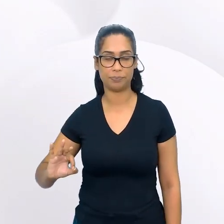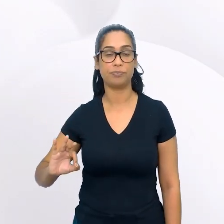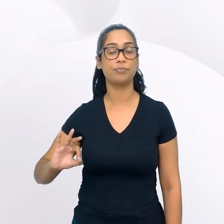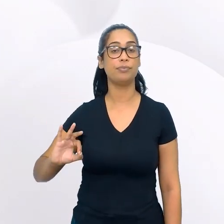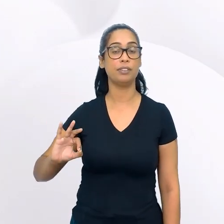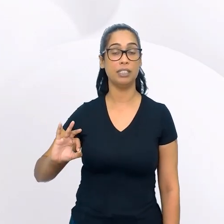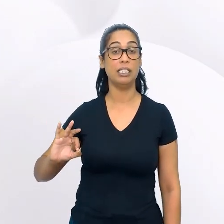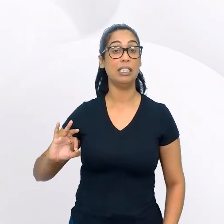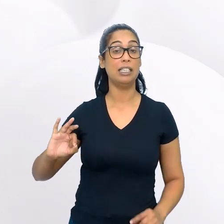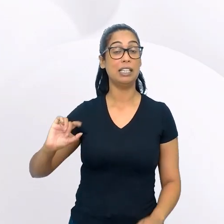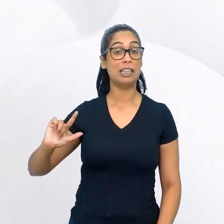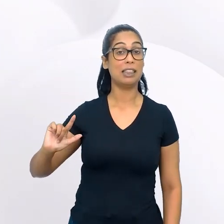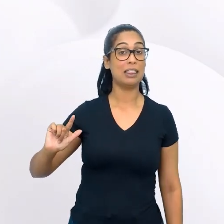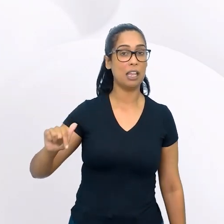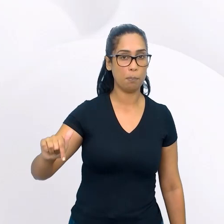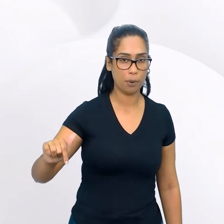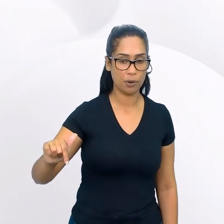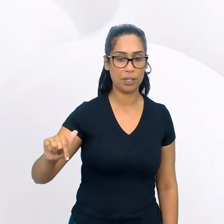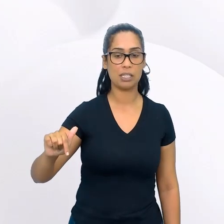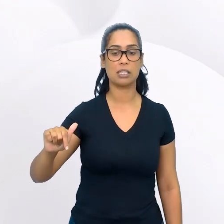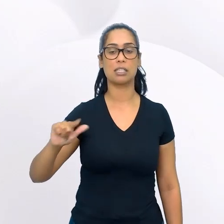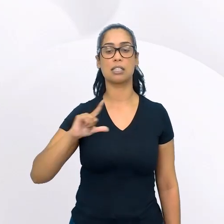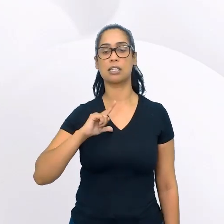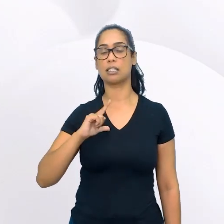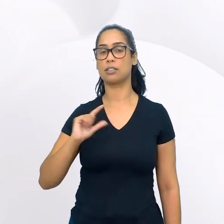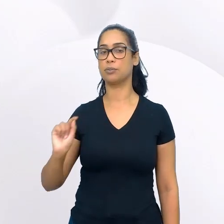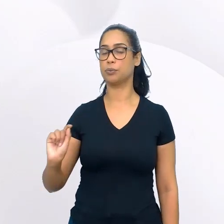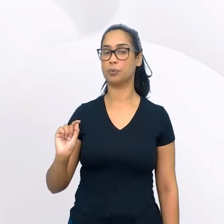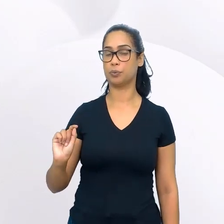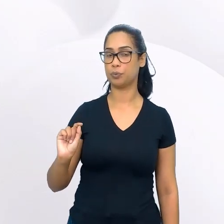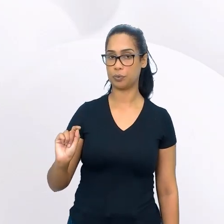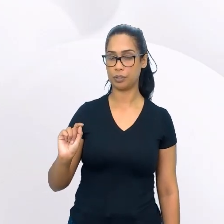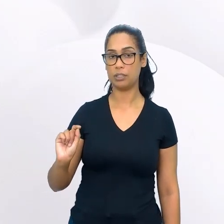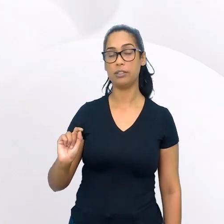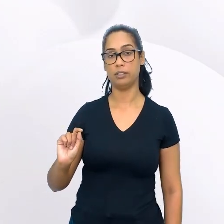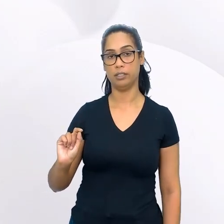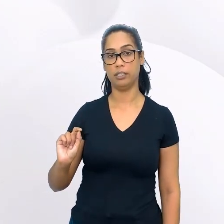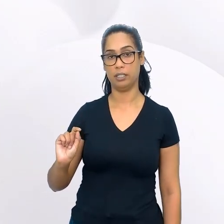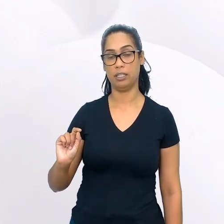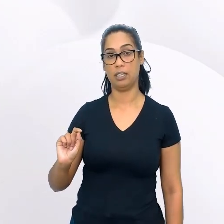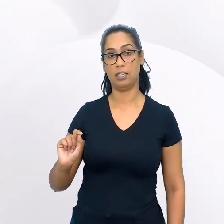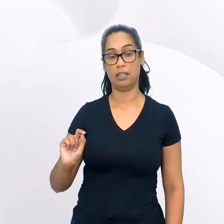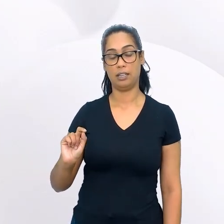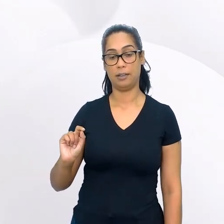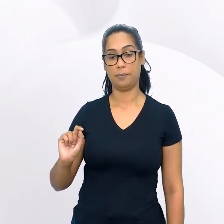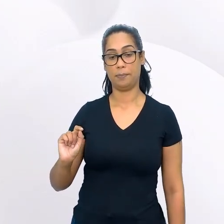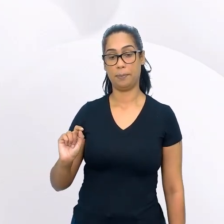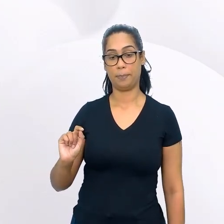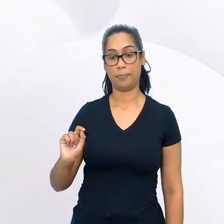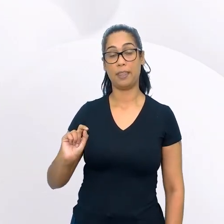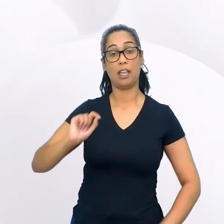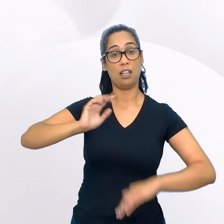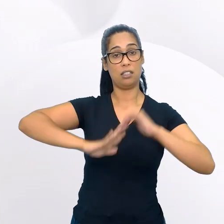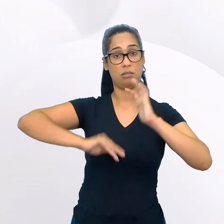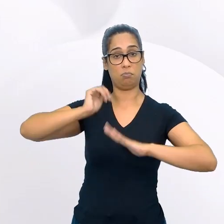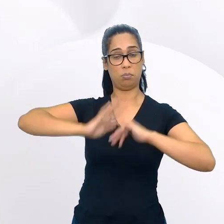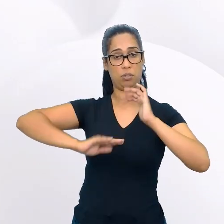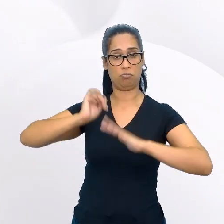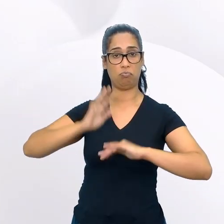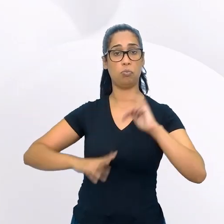também considerando ali as competências para a formação Inicial e para a formação